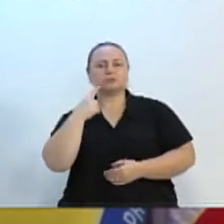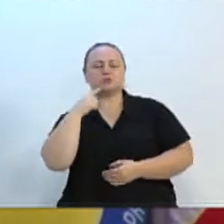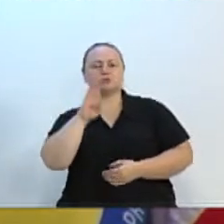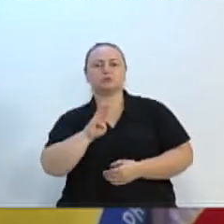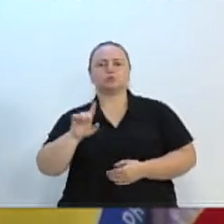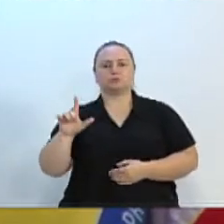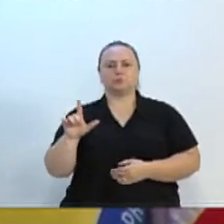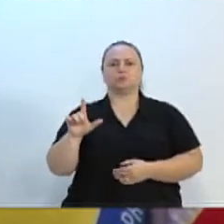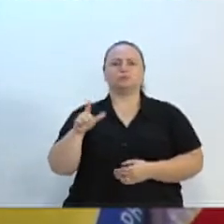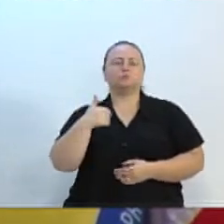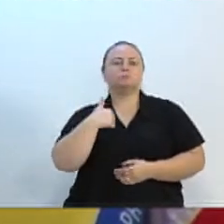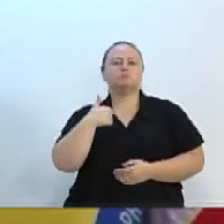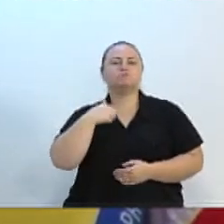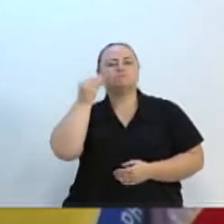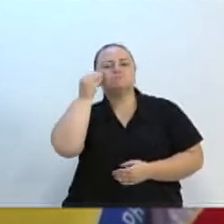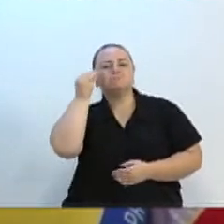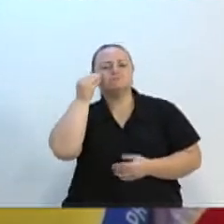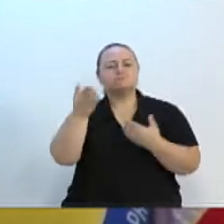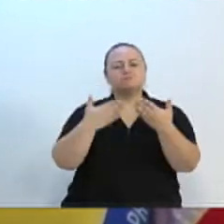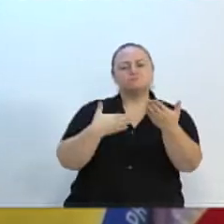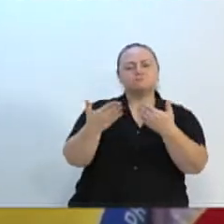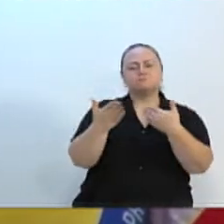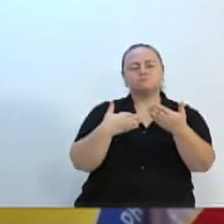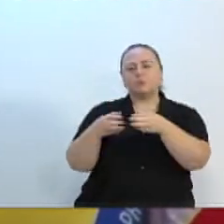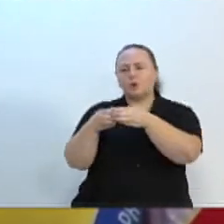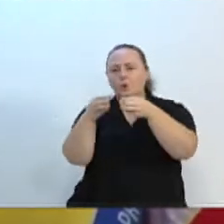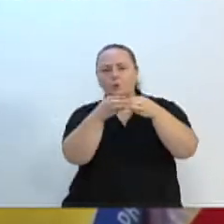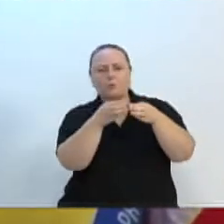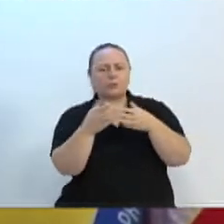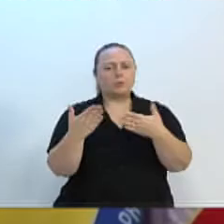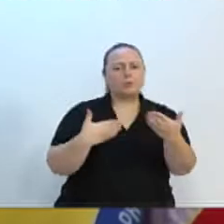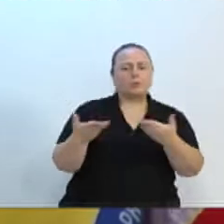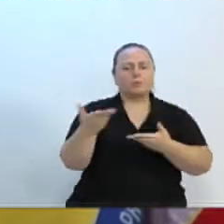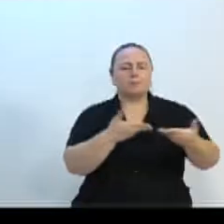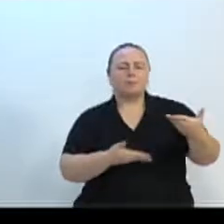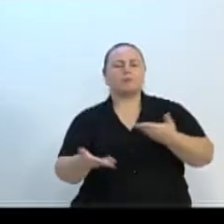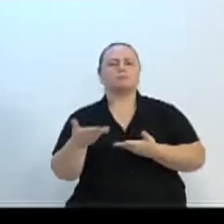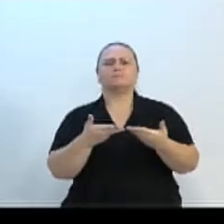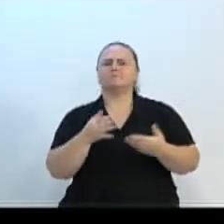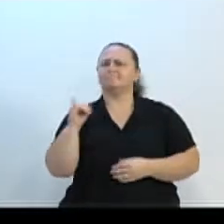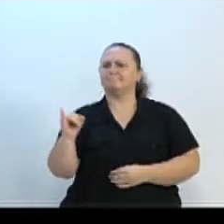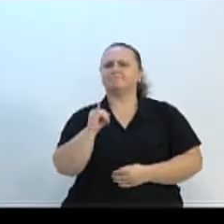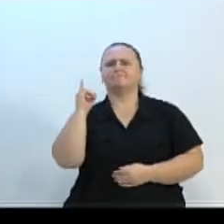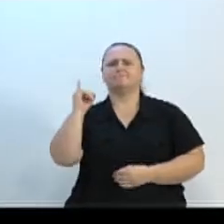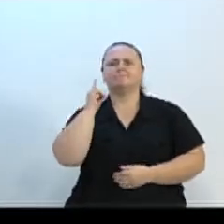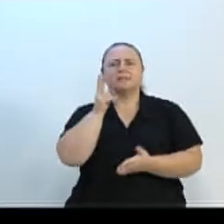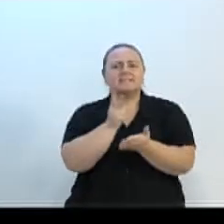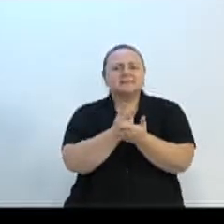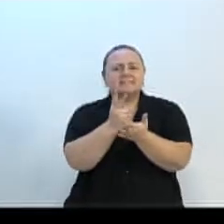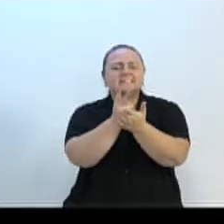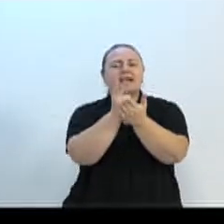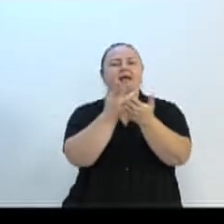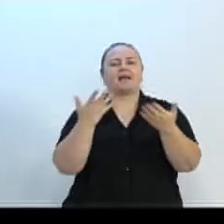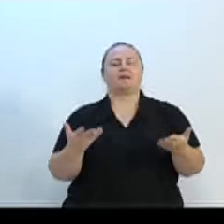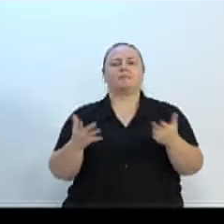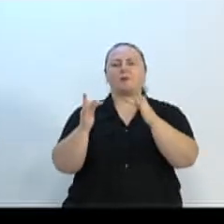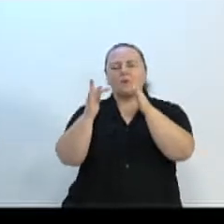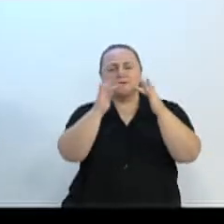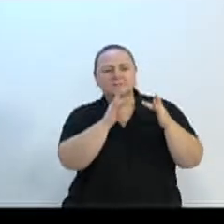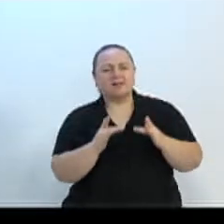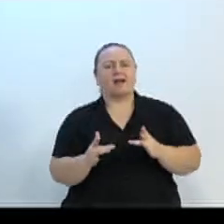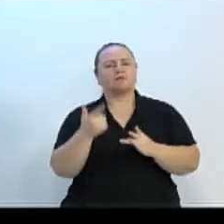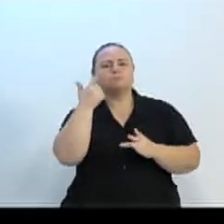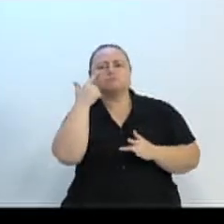procuro sempre dialogar com vários grupos e acho, vereador Almir, que a gente tem que fazer esse contato constante, né, das necessidades. A gente aprende muito quando a